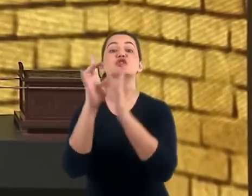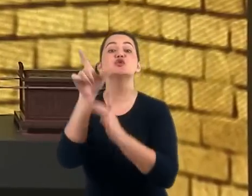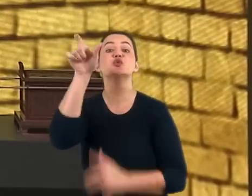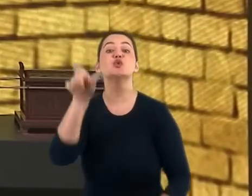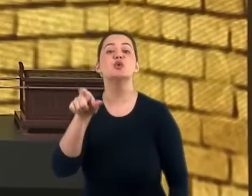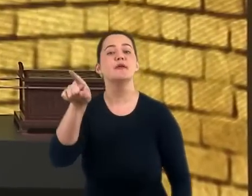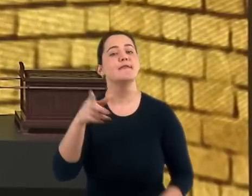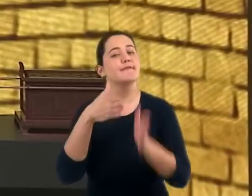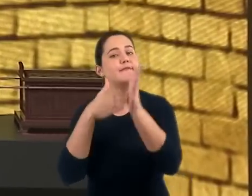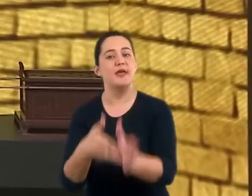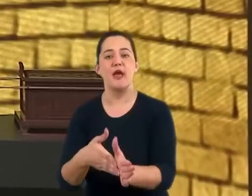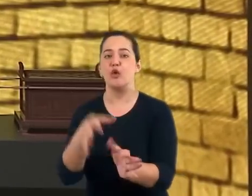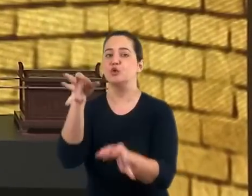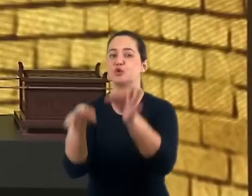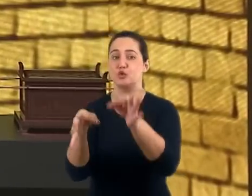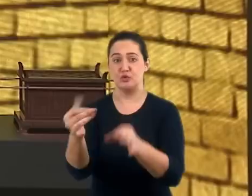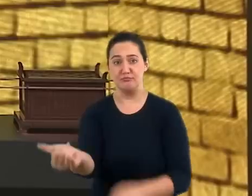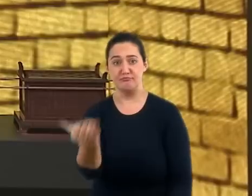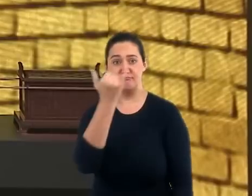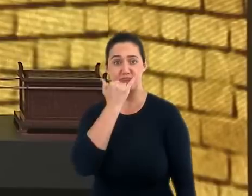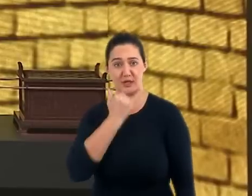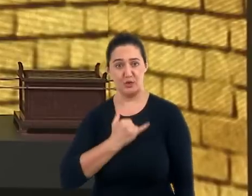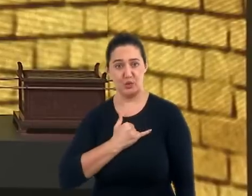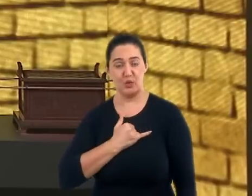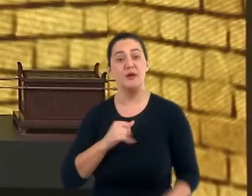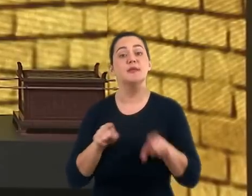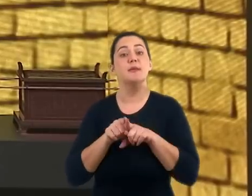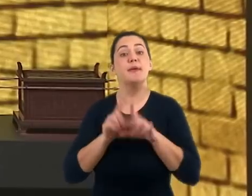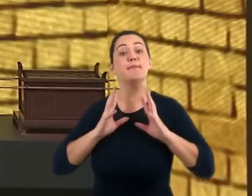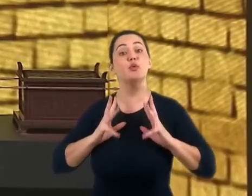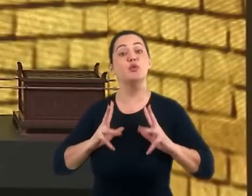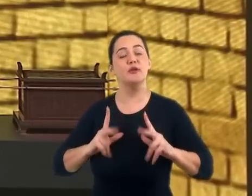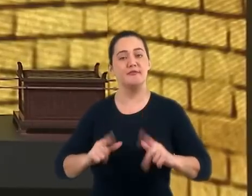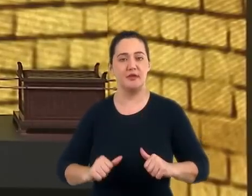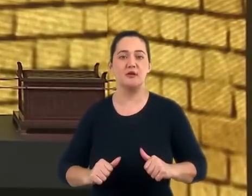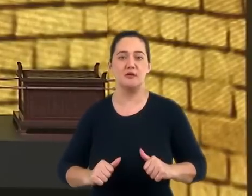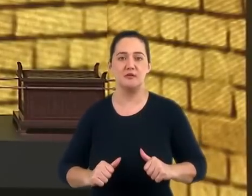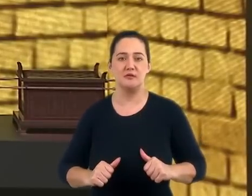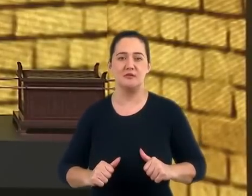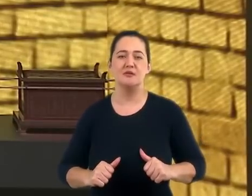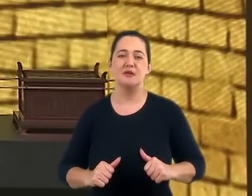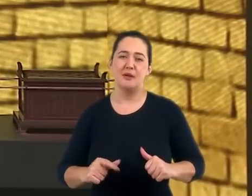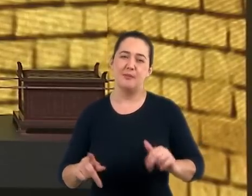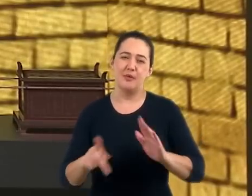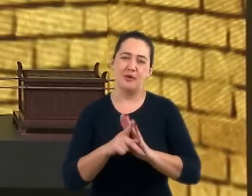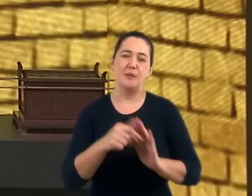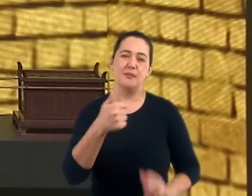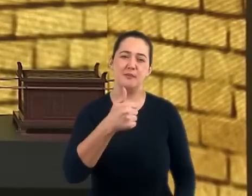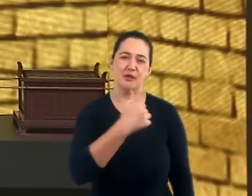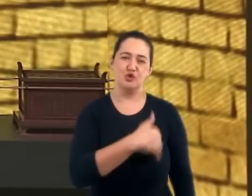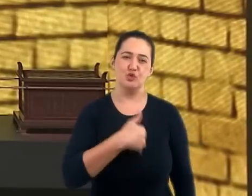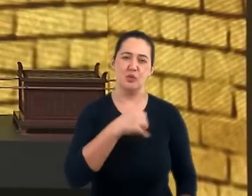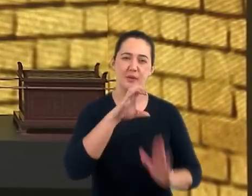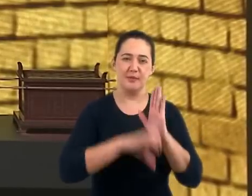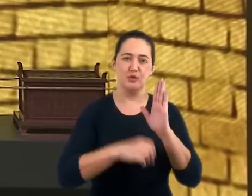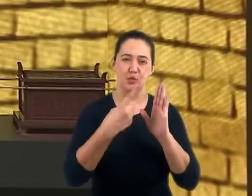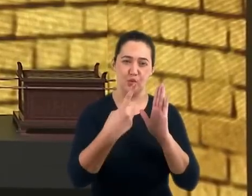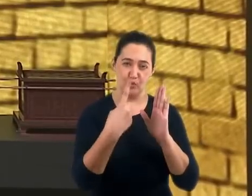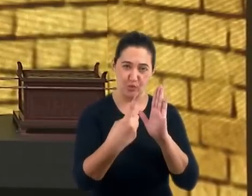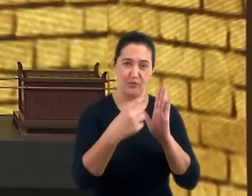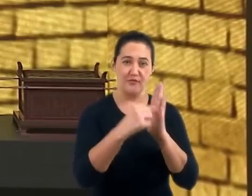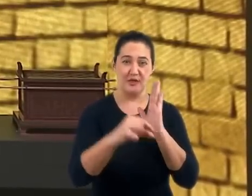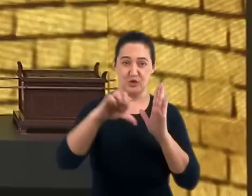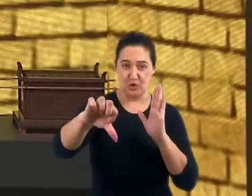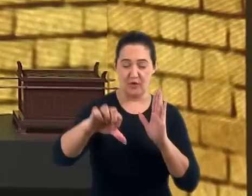e justo para nos perdoar os pecados e nos purificar de toda injustiça. Isso está em 1 João 1, verso 9.